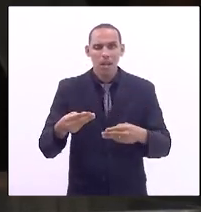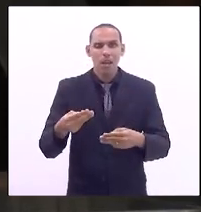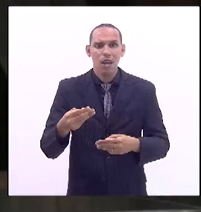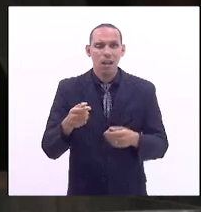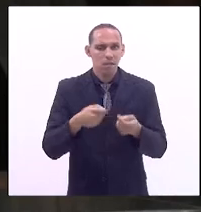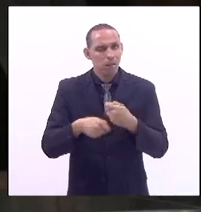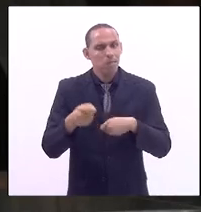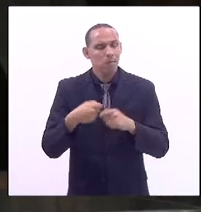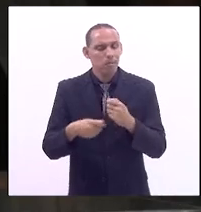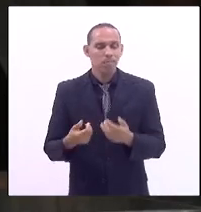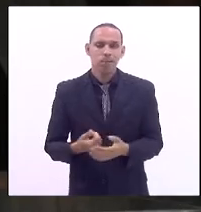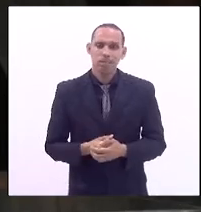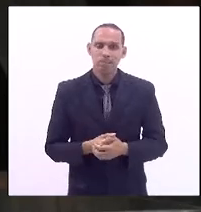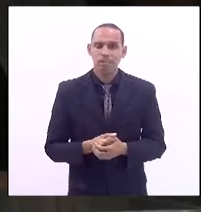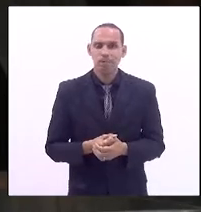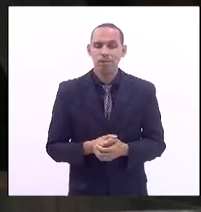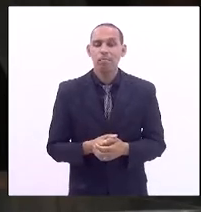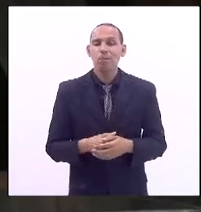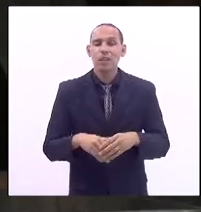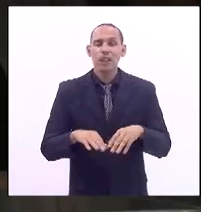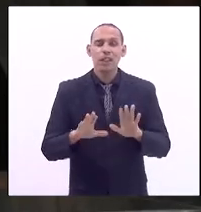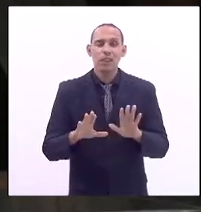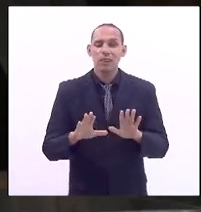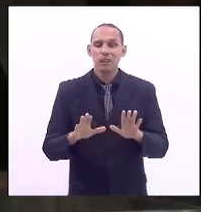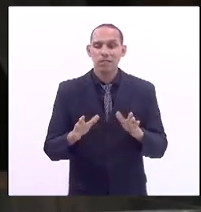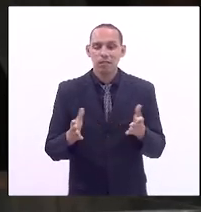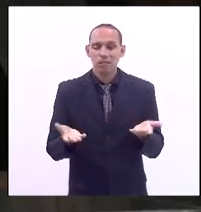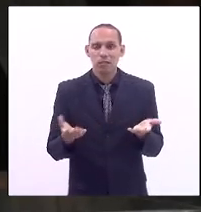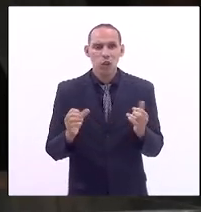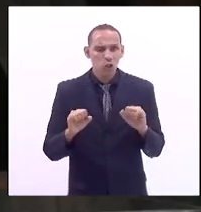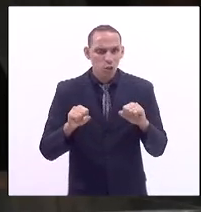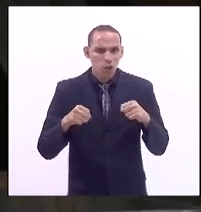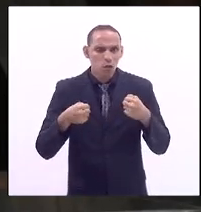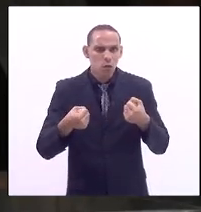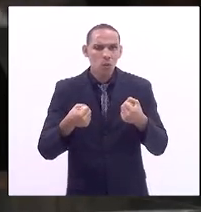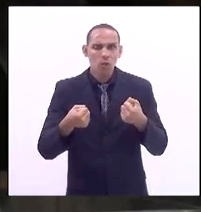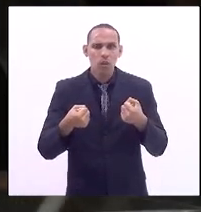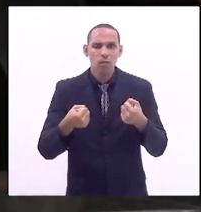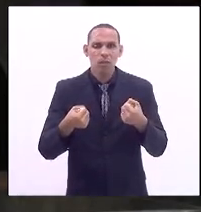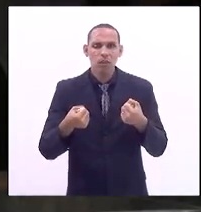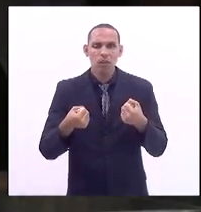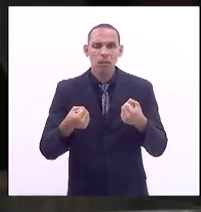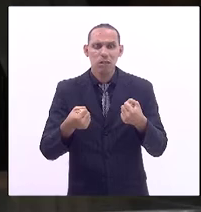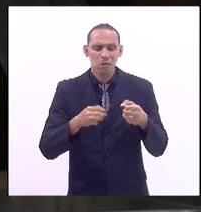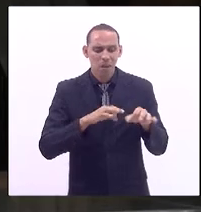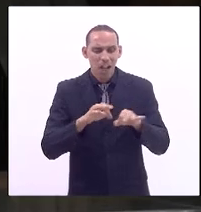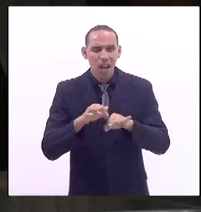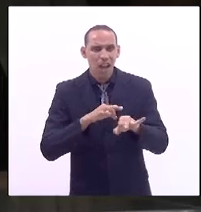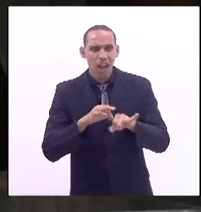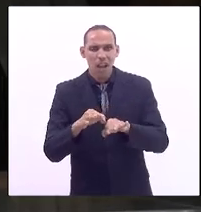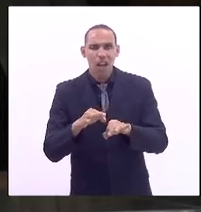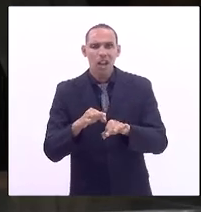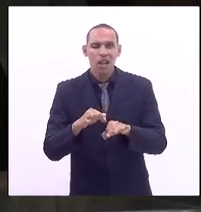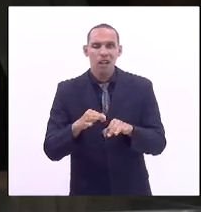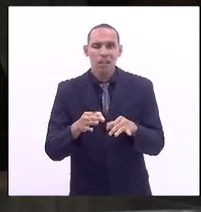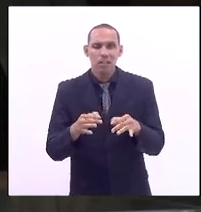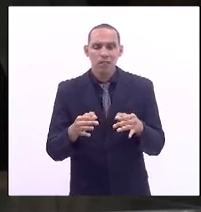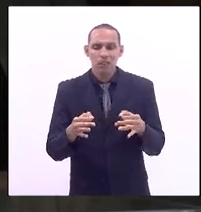isso Flávio não há nenhum esforço de planejamento